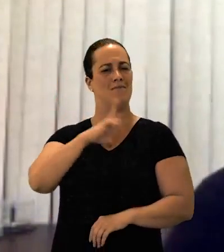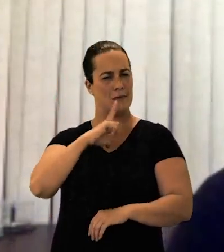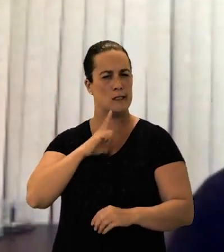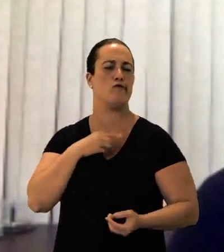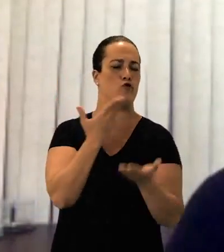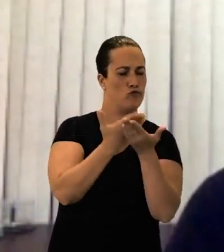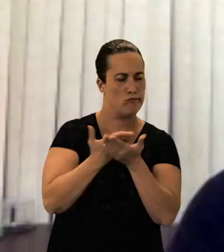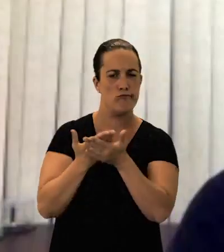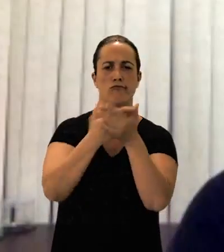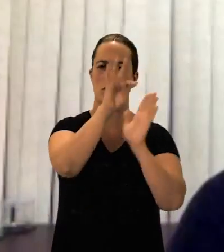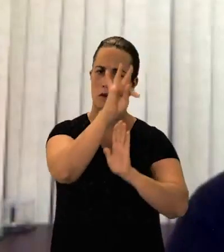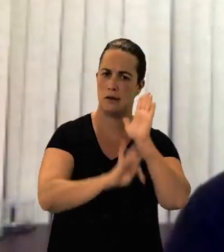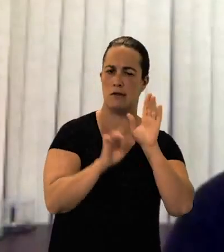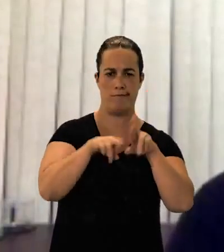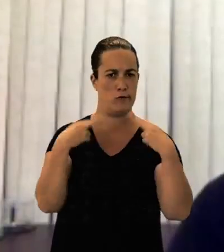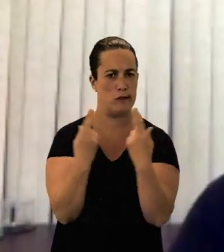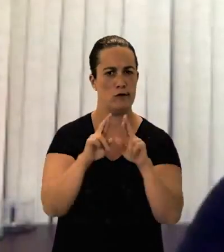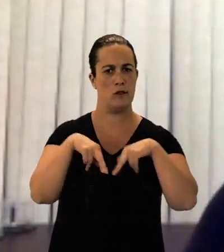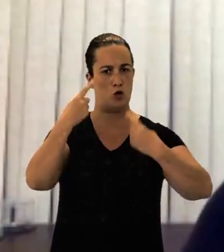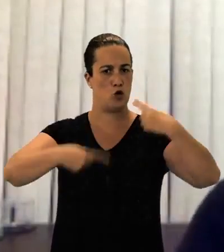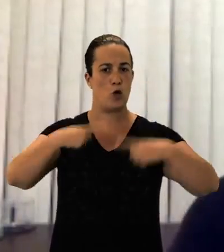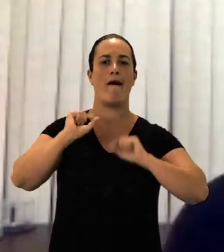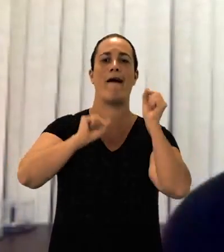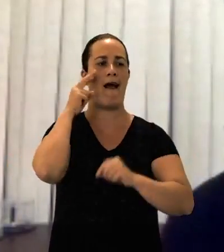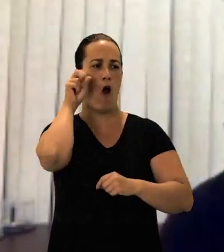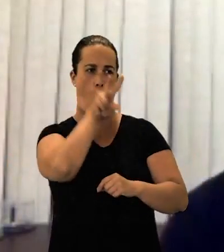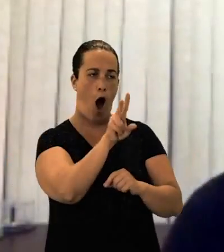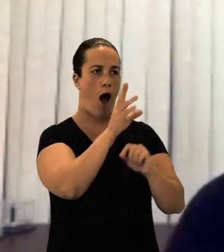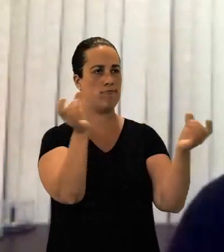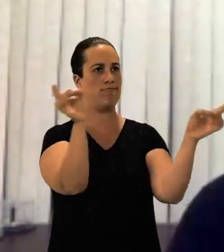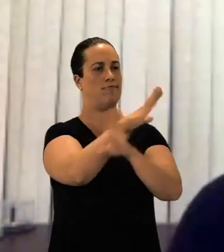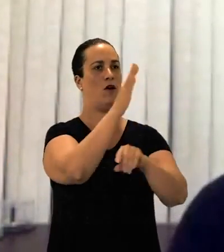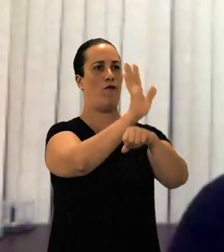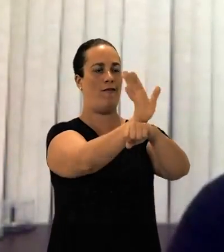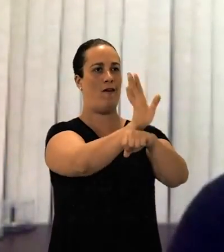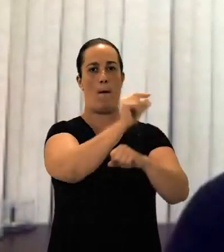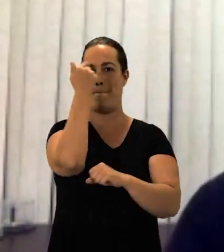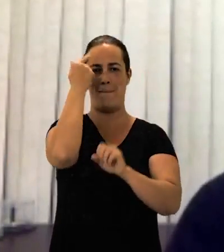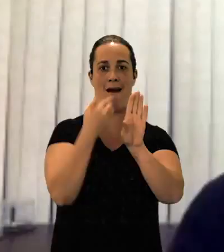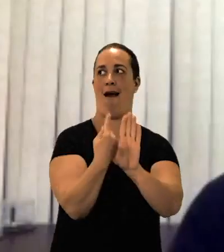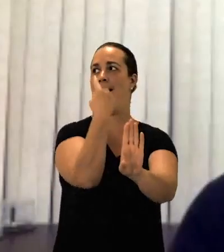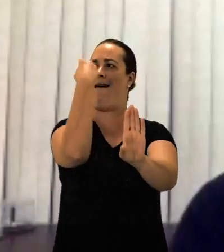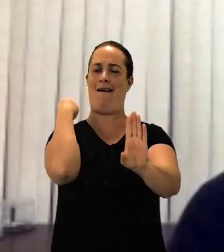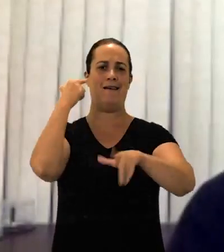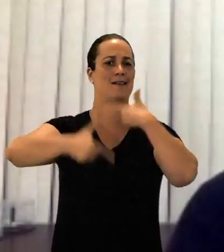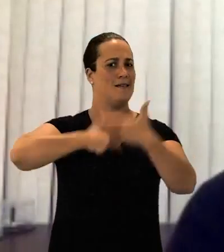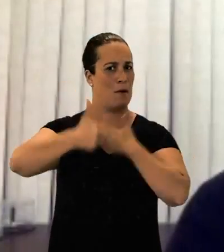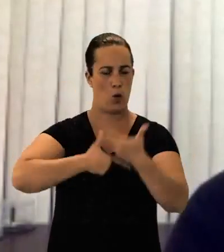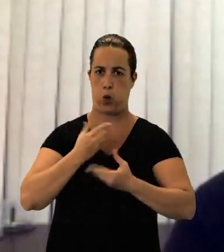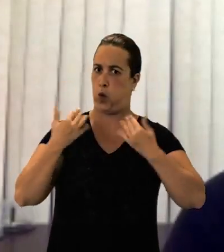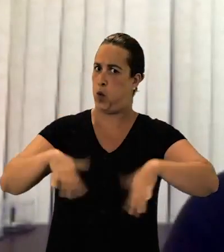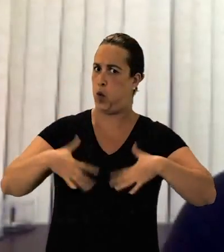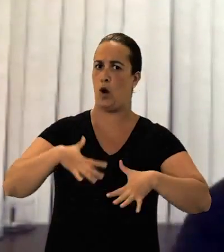reuniões, discussão, é um procedimento. Quem olha o produto final muitas vezes não pensa o trabalho todo anterior àquilo ali